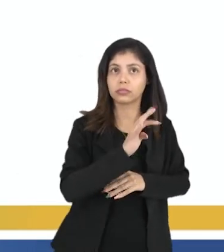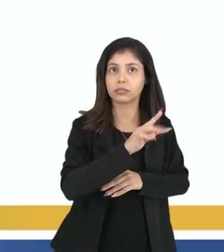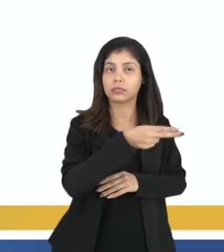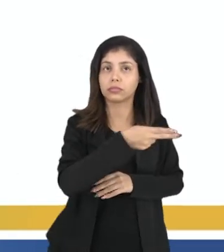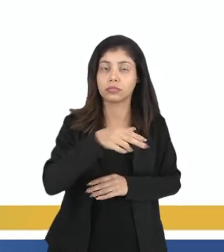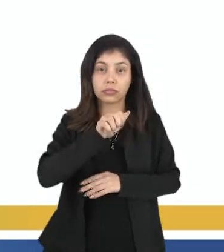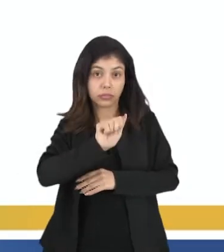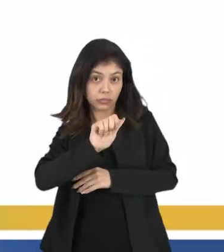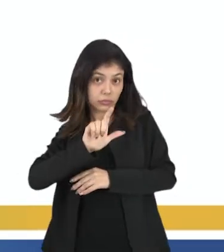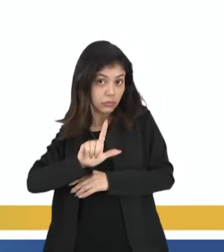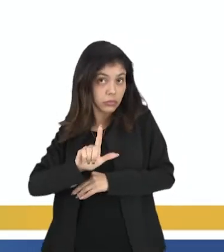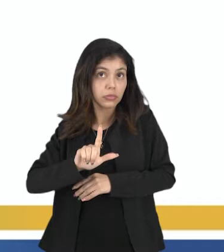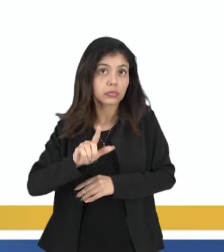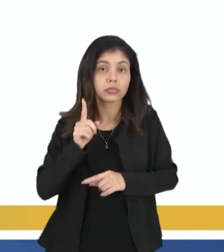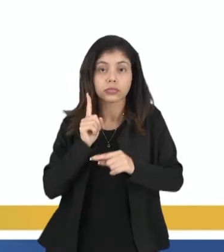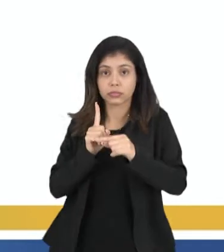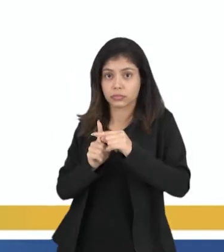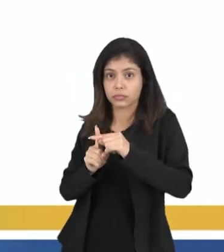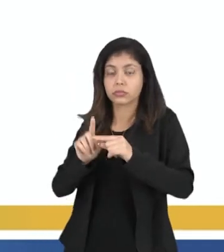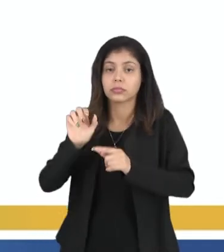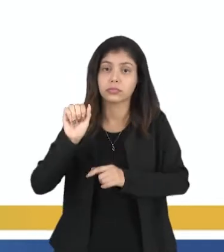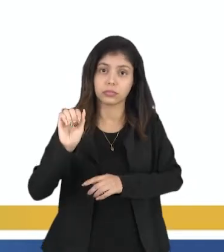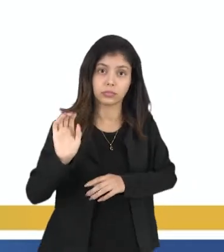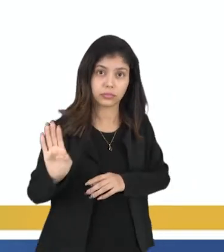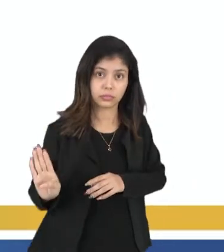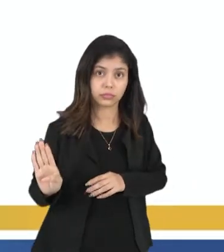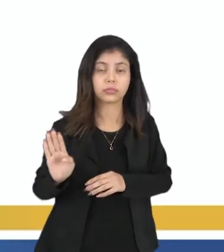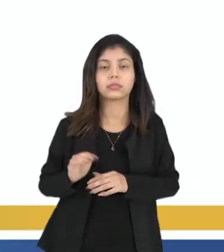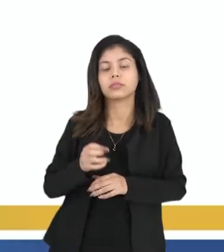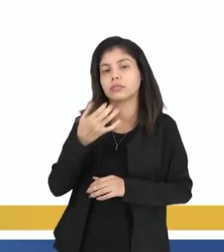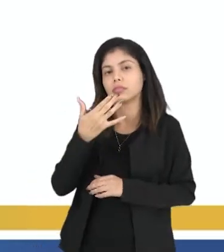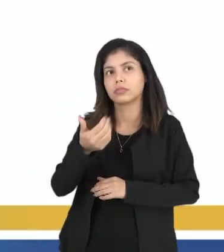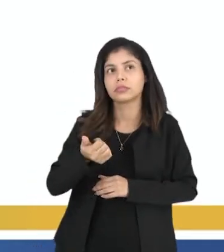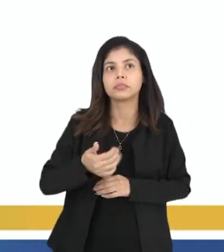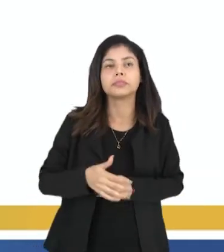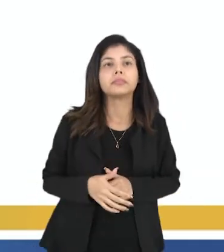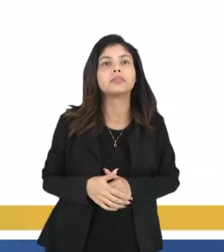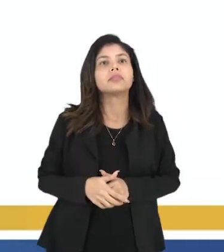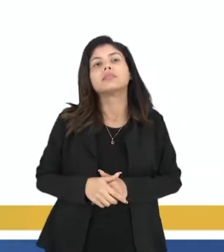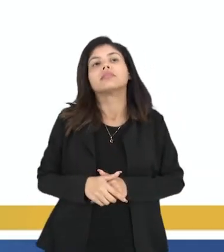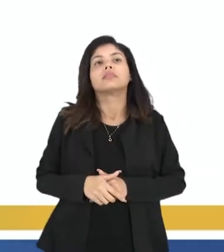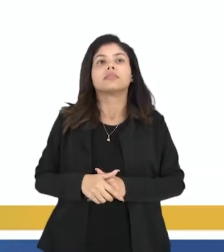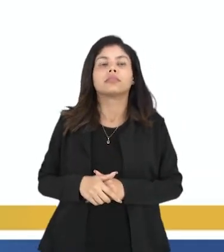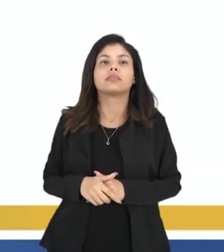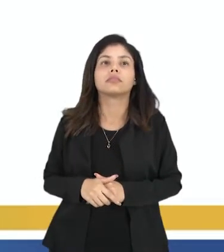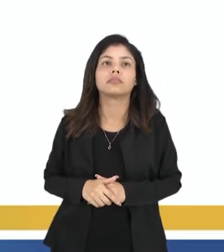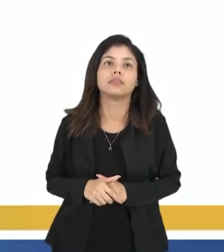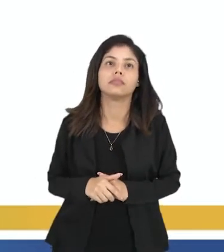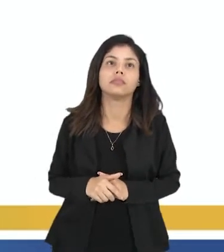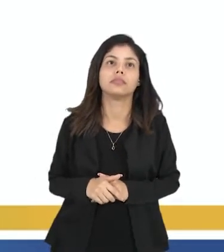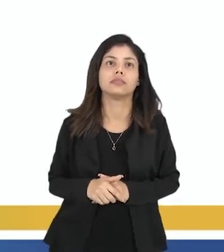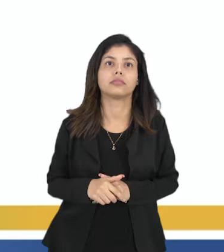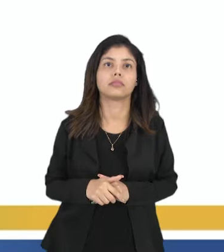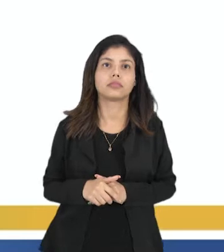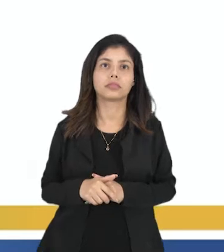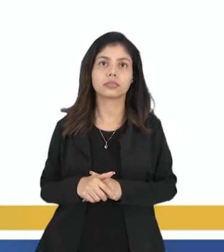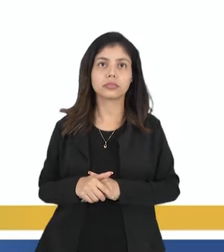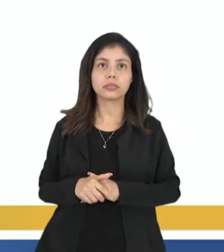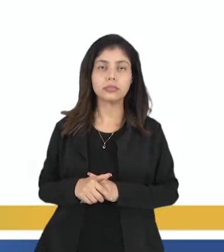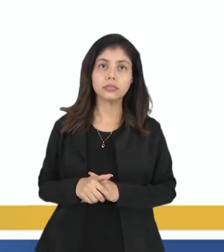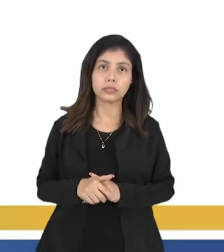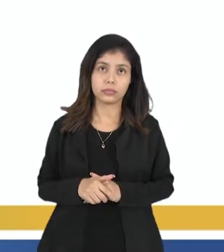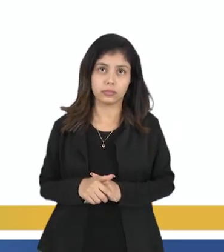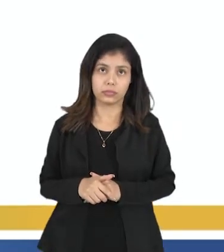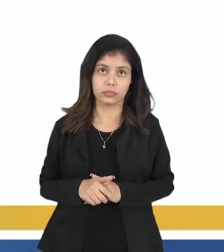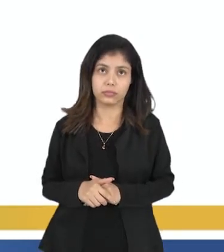lateral mais a área da base tudo bem e a nesse